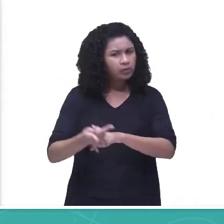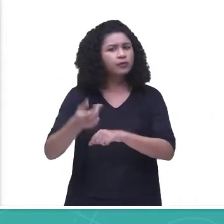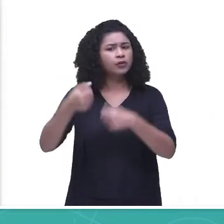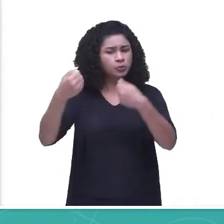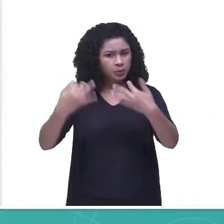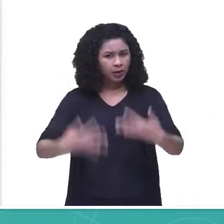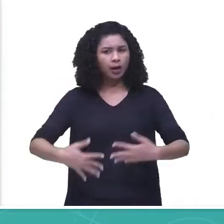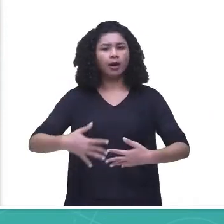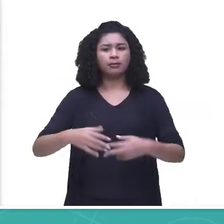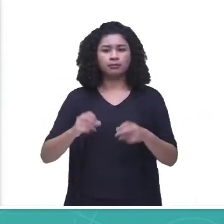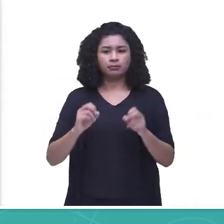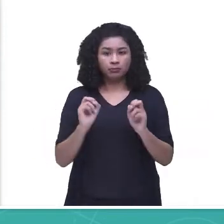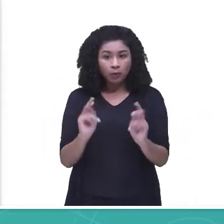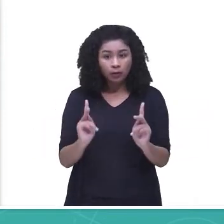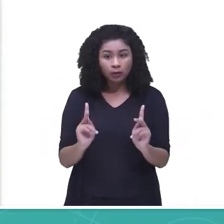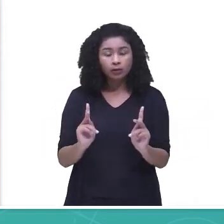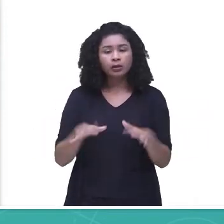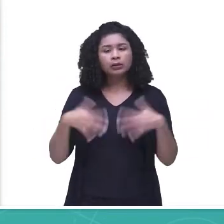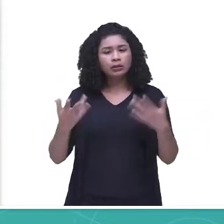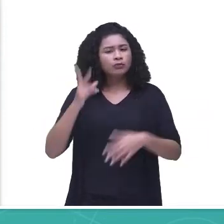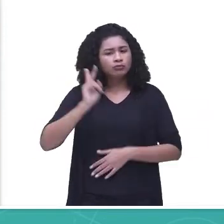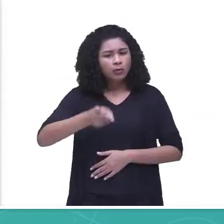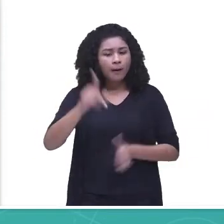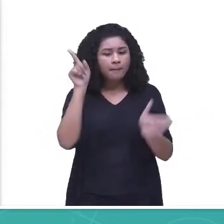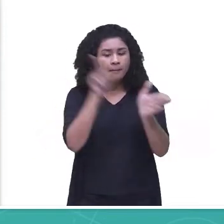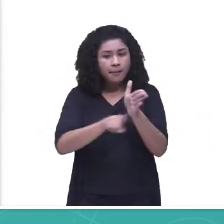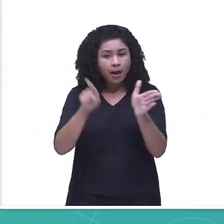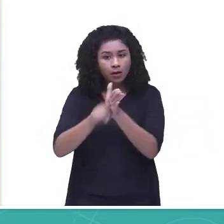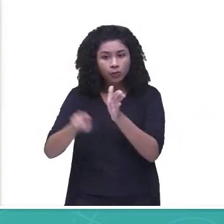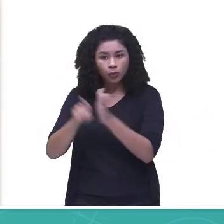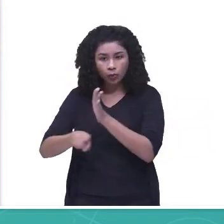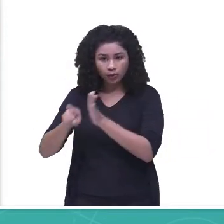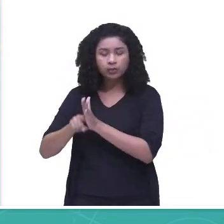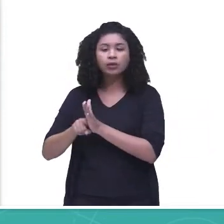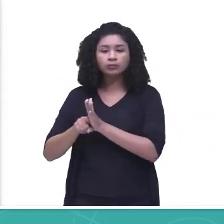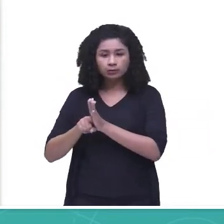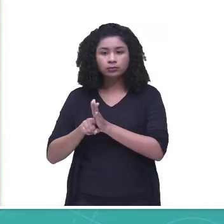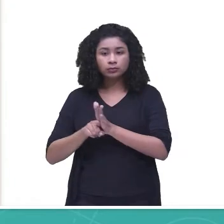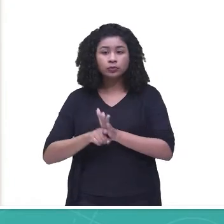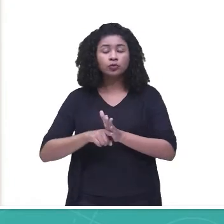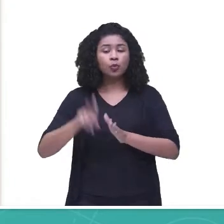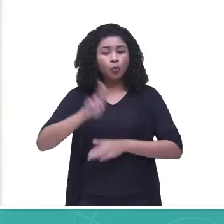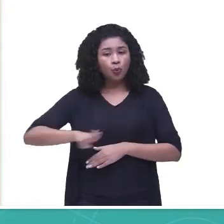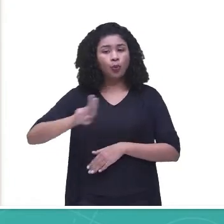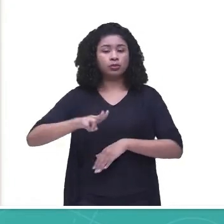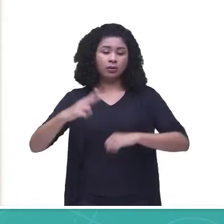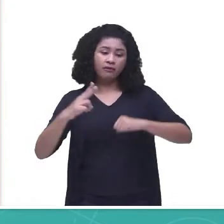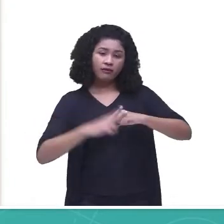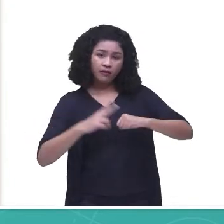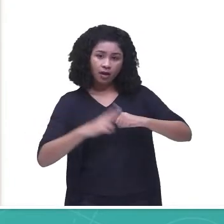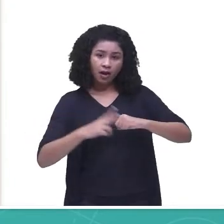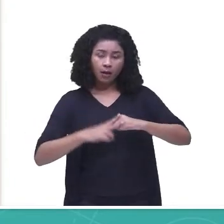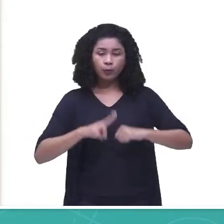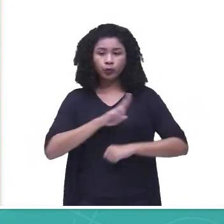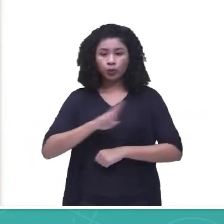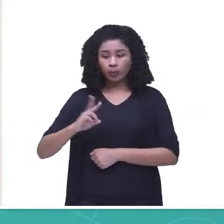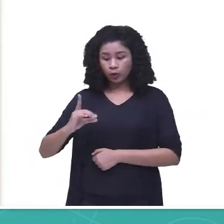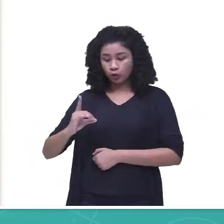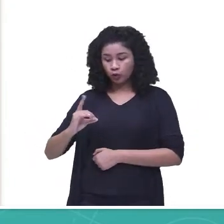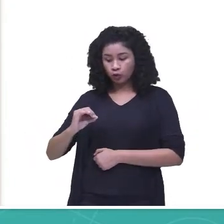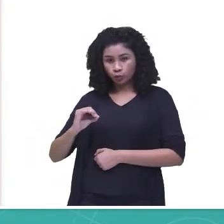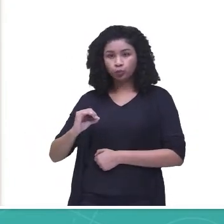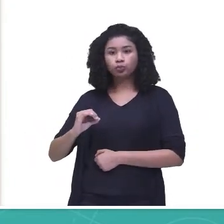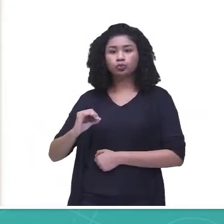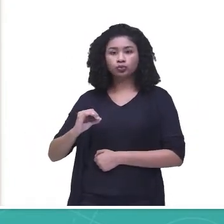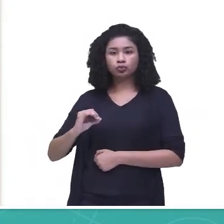Então, todas as perguntas do Simple Present irá iniciar com o verbo auxiliar do, exceto quando nós tivermos o sujeito